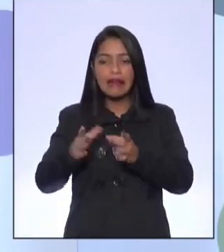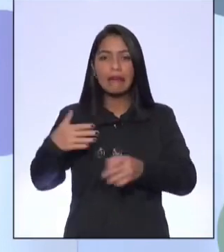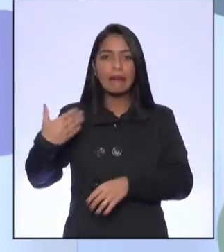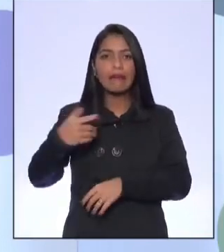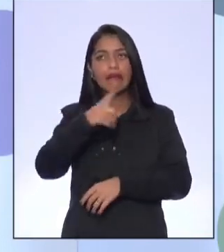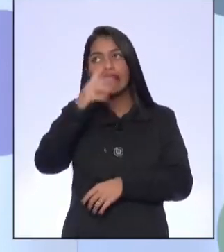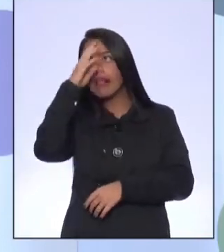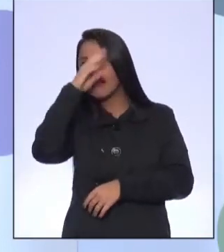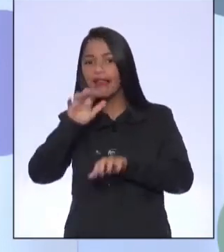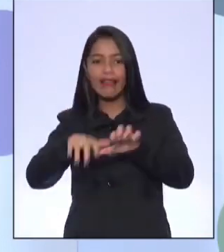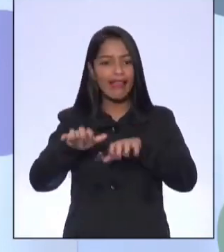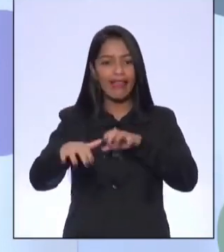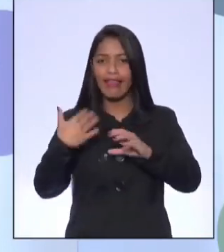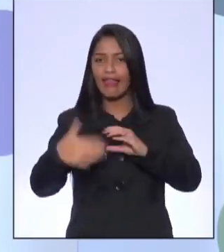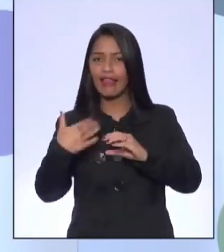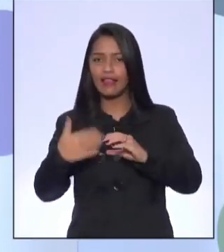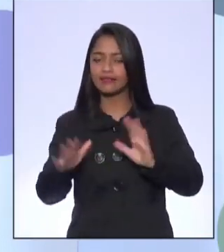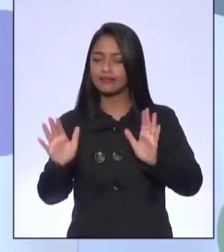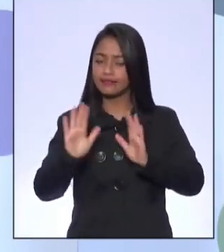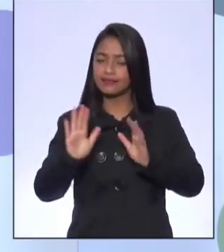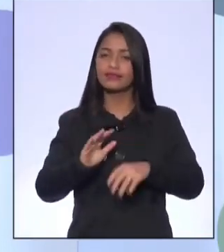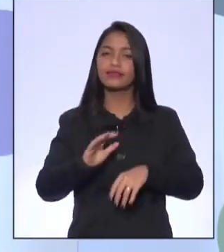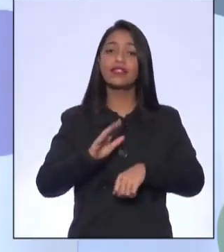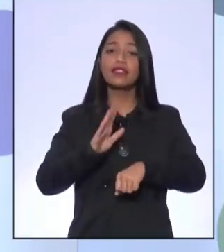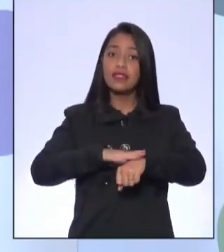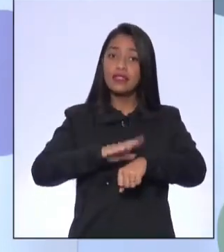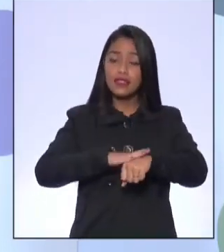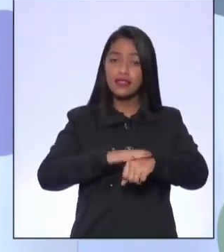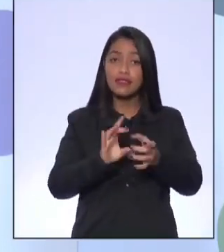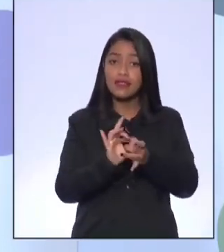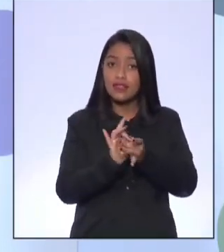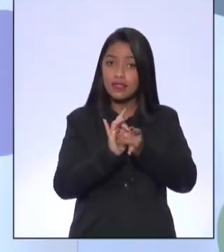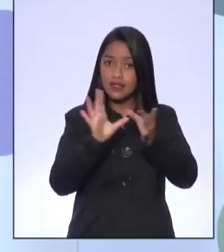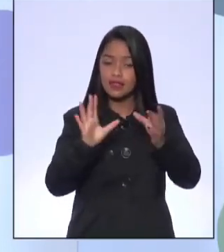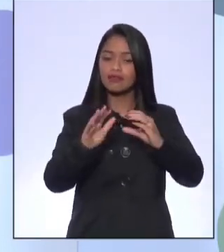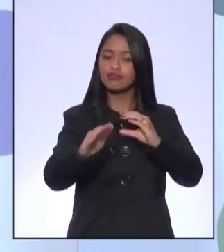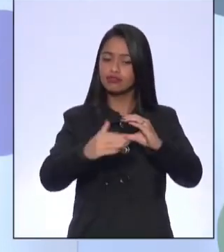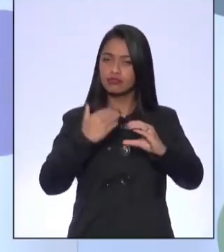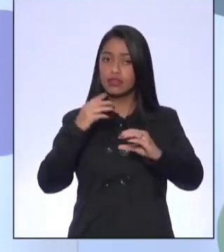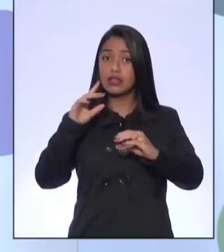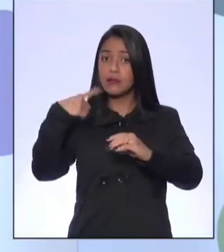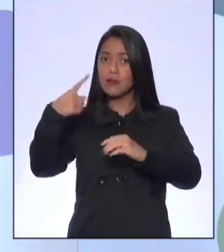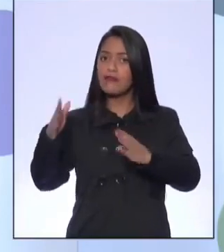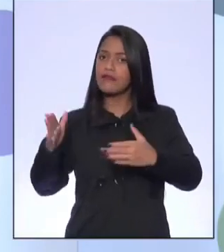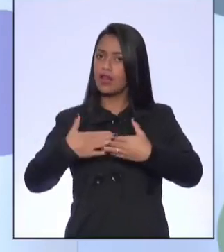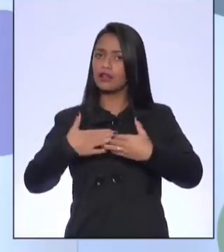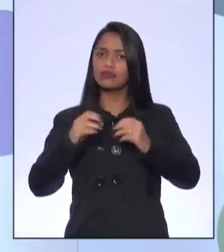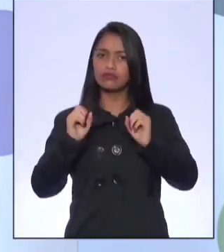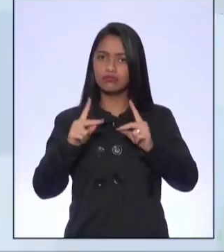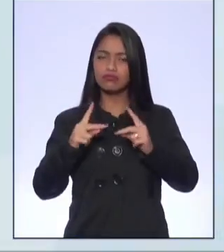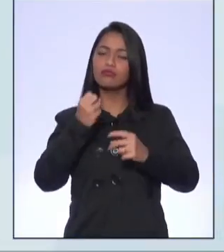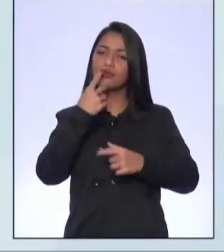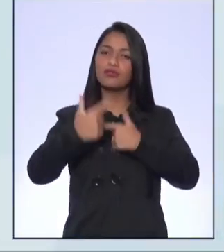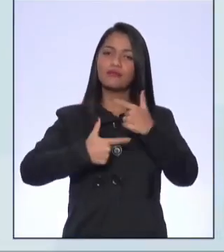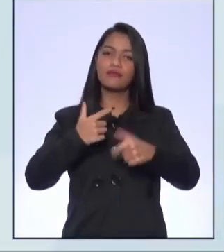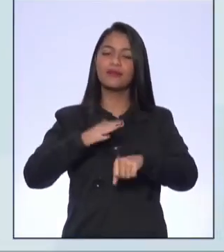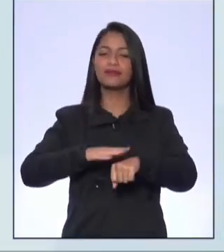resolução, pra eu ver as respostas de vocês, ele fica aberto. Fora isso, a gente desliga pra vocês prestarem atenção na aula. Bom trabalho, 2 minutos.